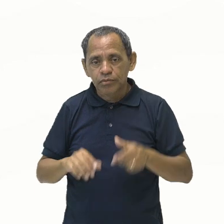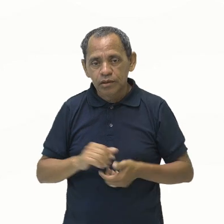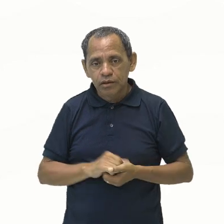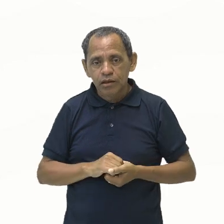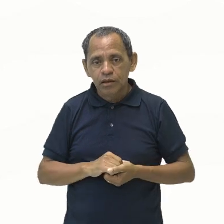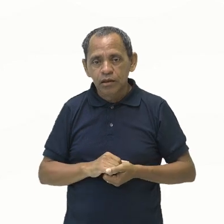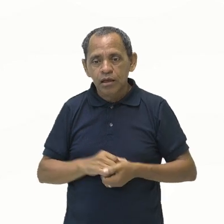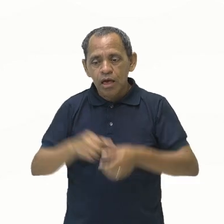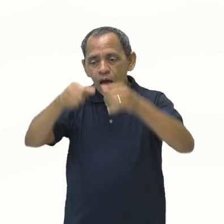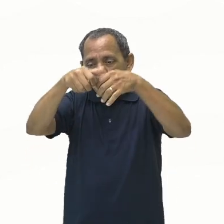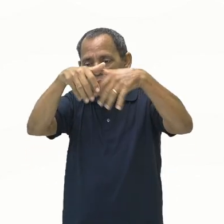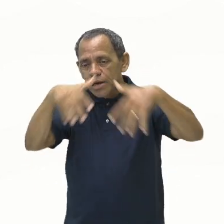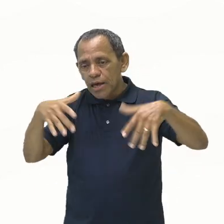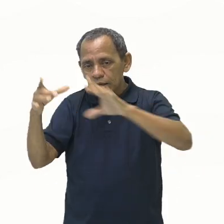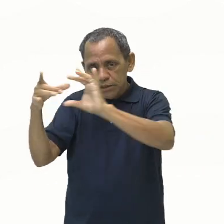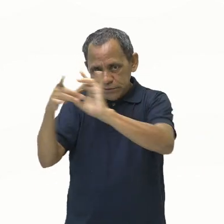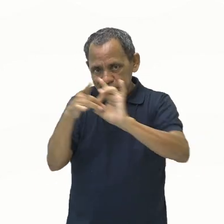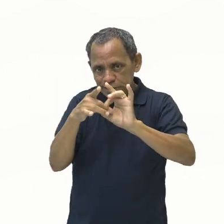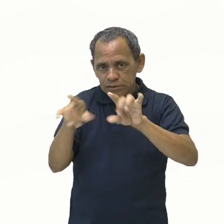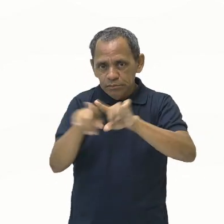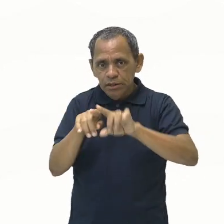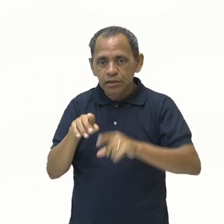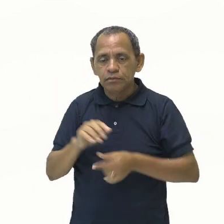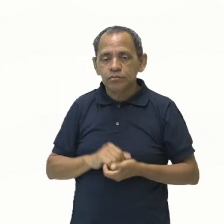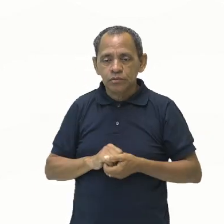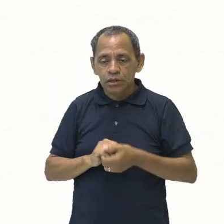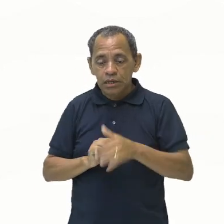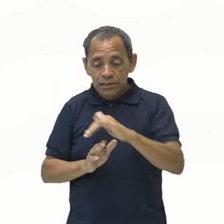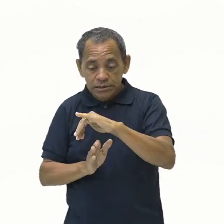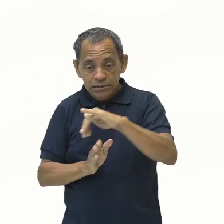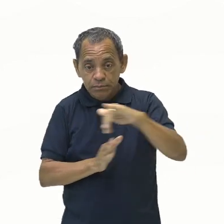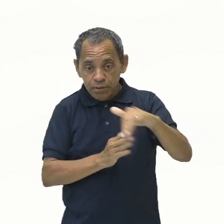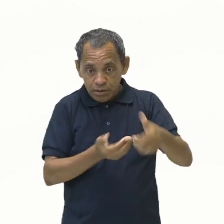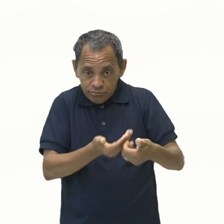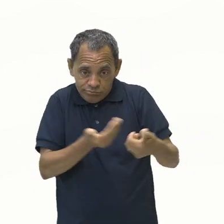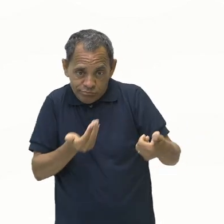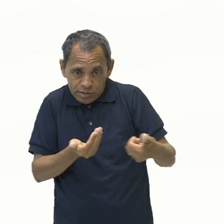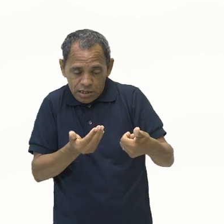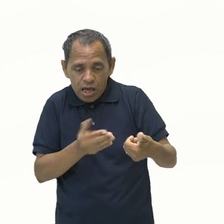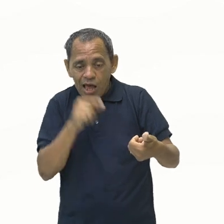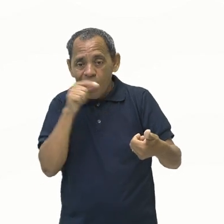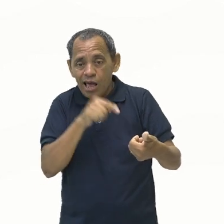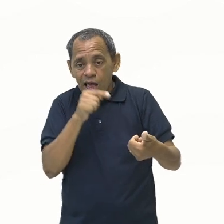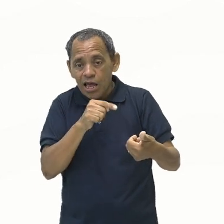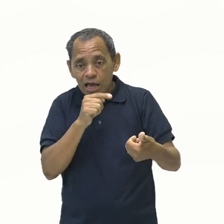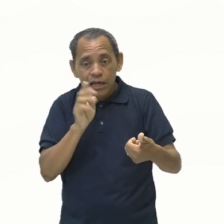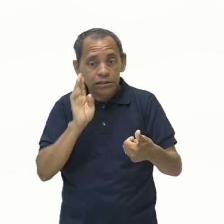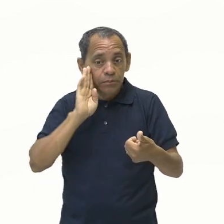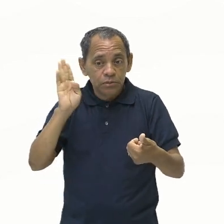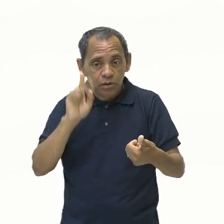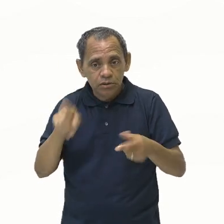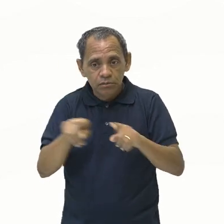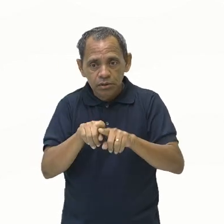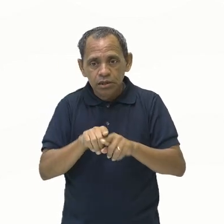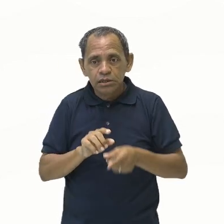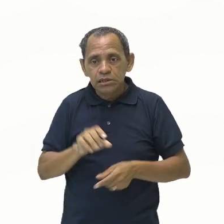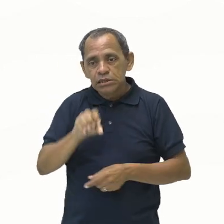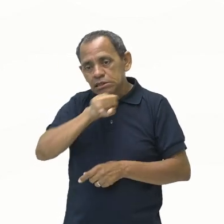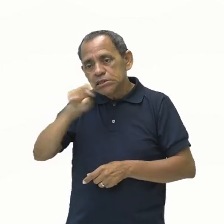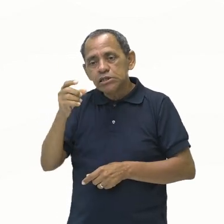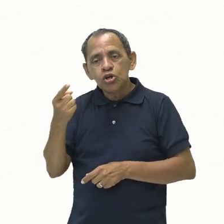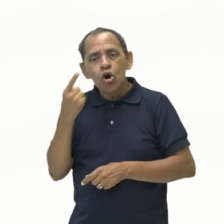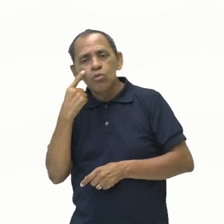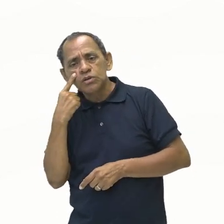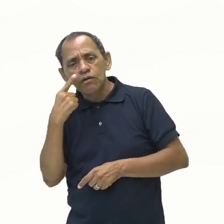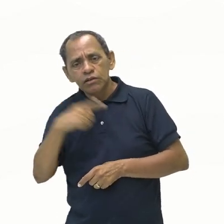ramificada, a gente destaca a cadeia principal. E quando a gente destaca, se a gente observa que tem carbono